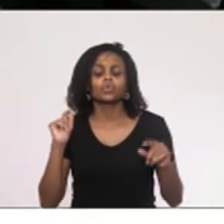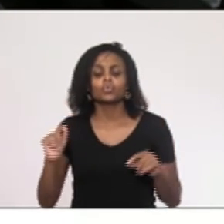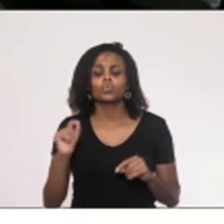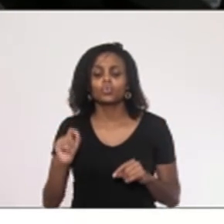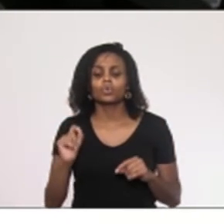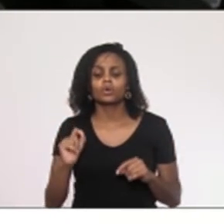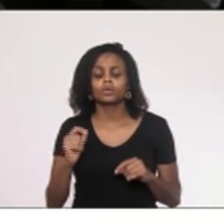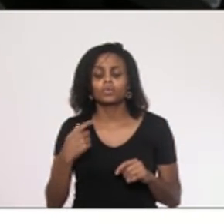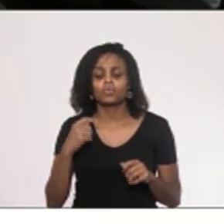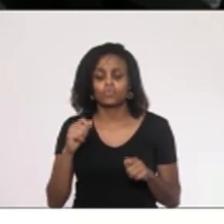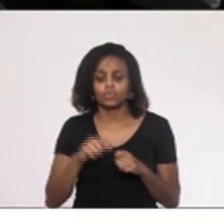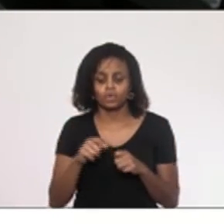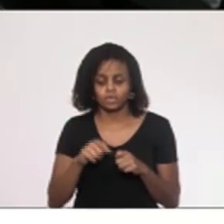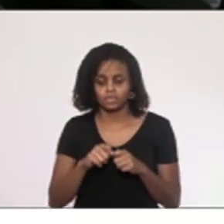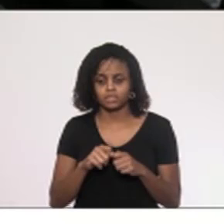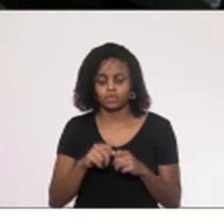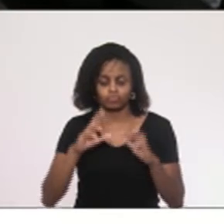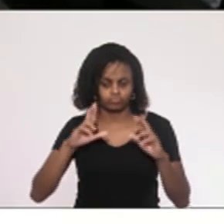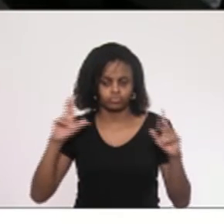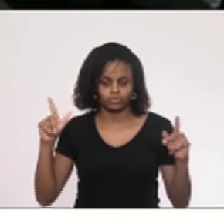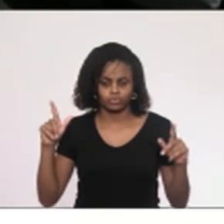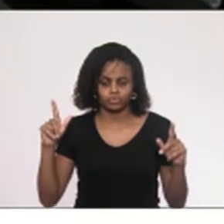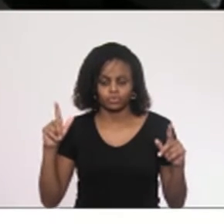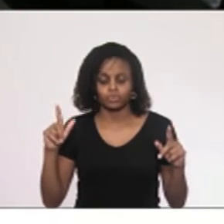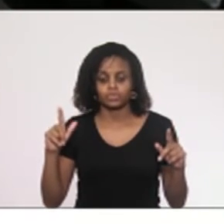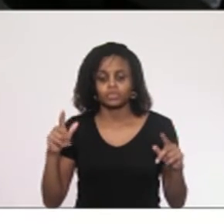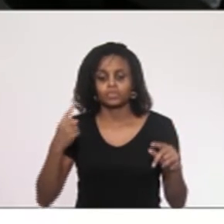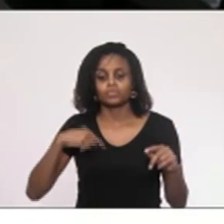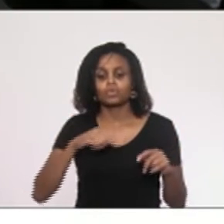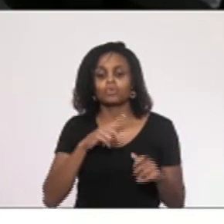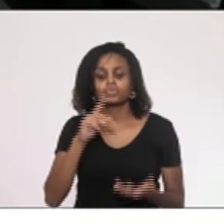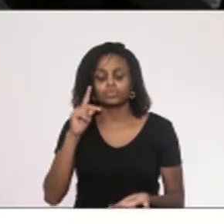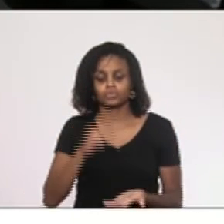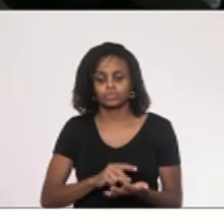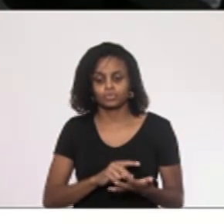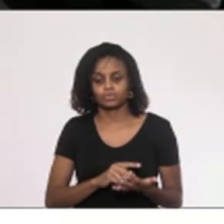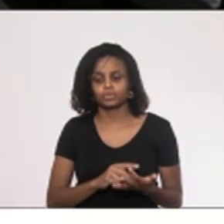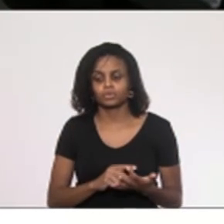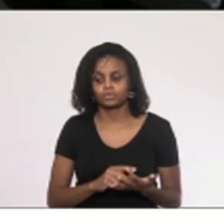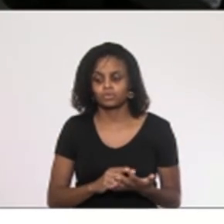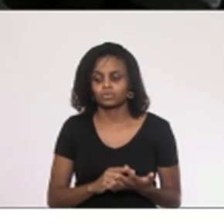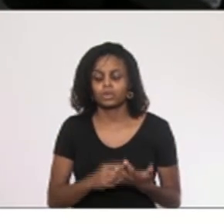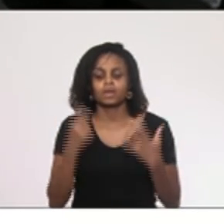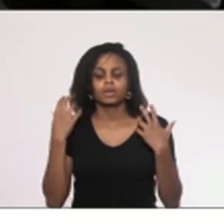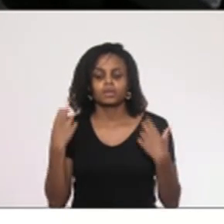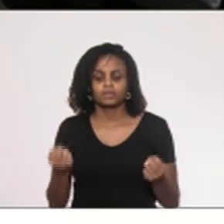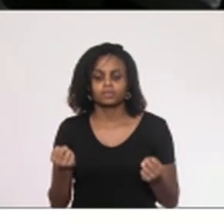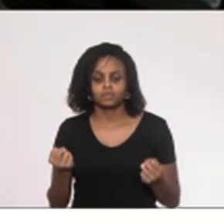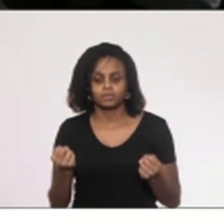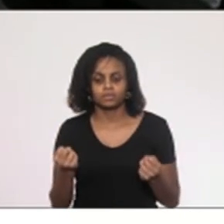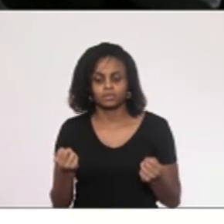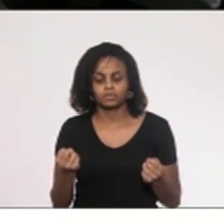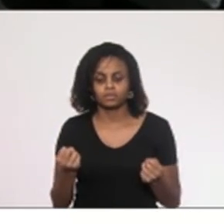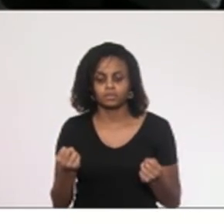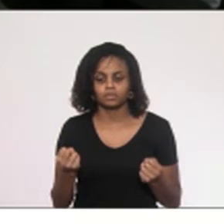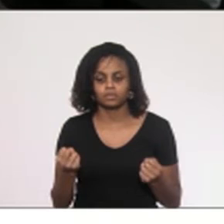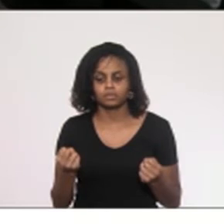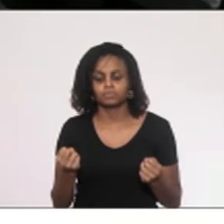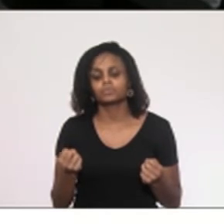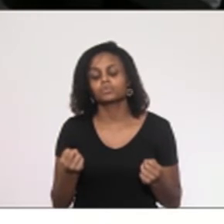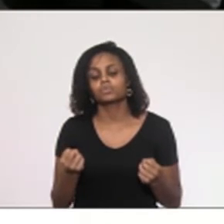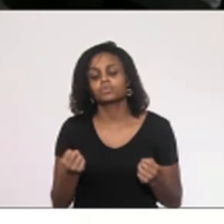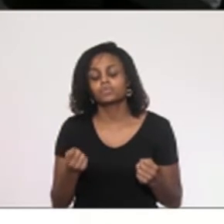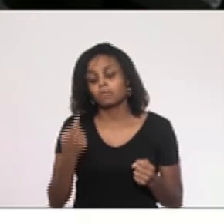que, ao fazer isso, nós, de fato, acolheremos a